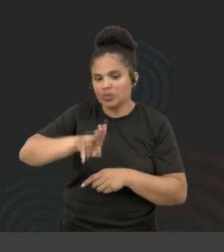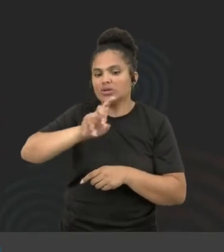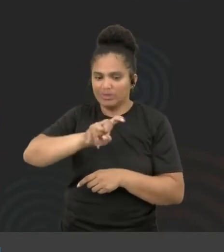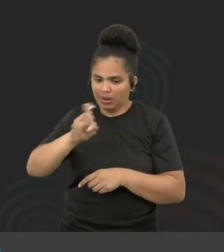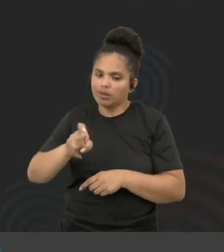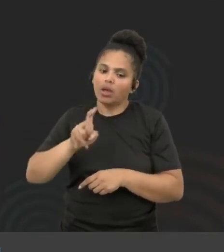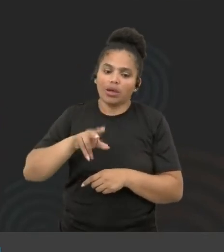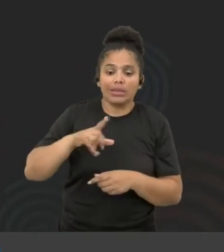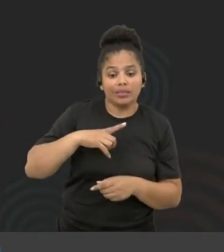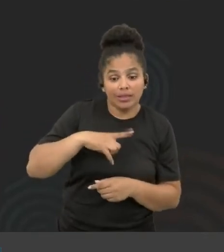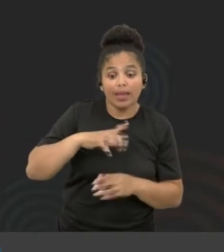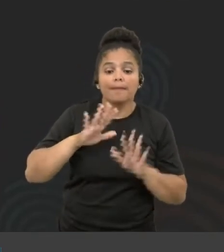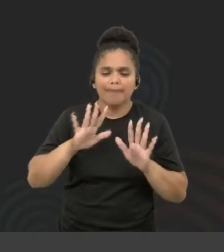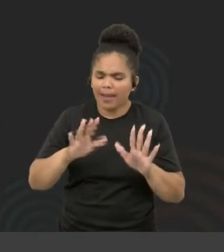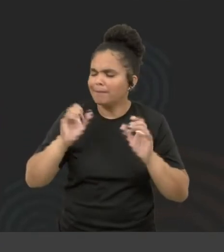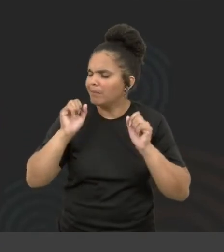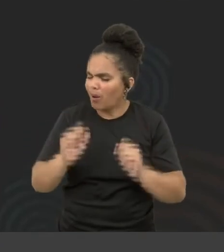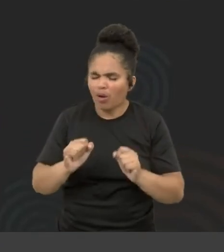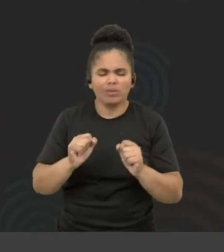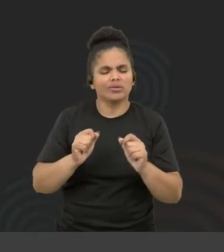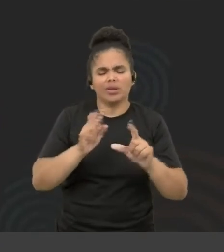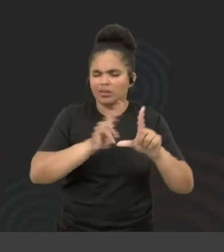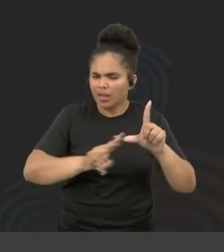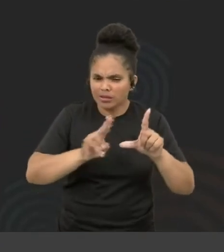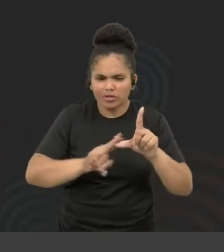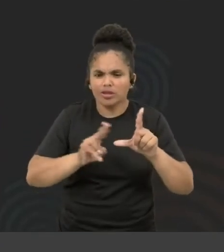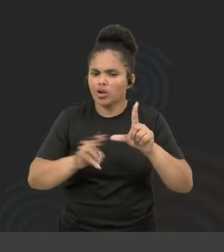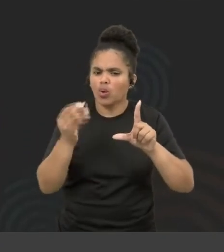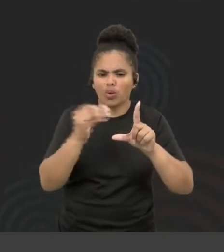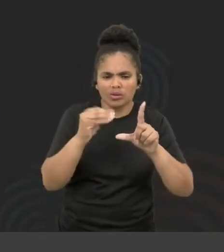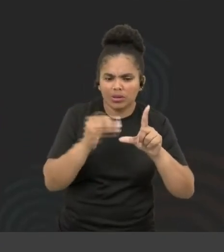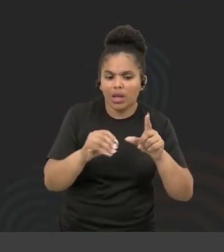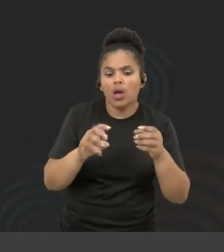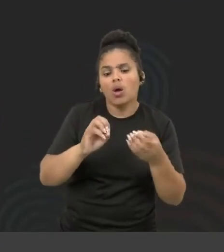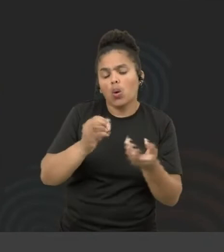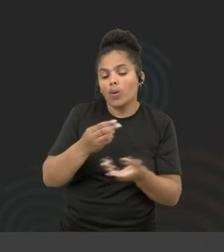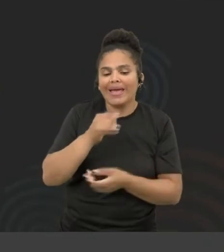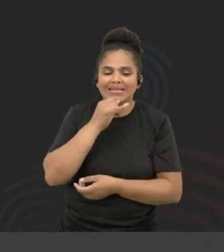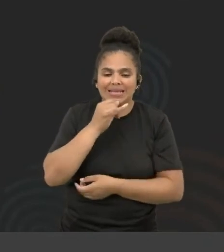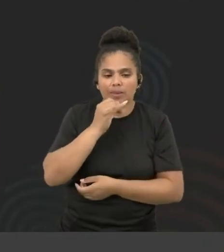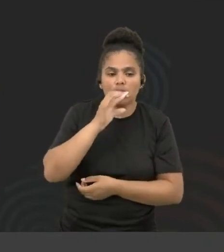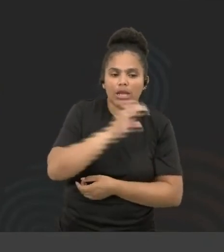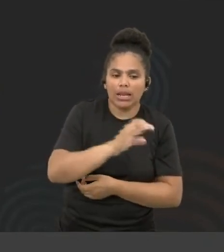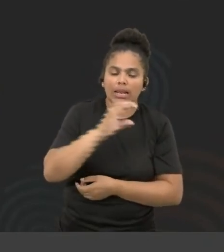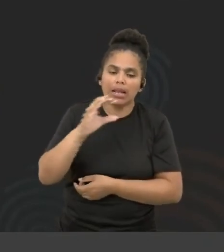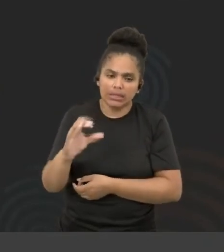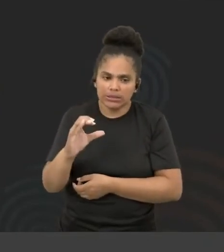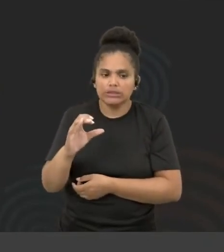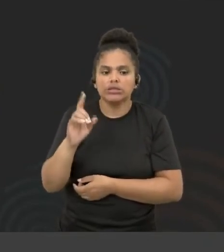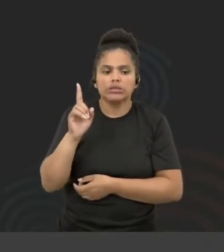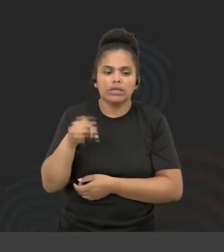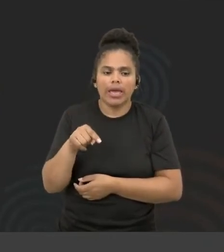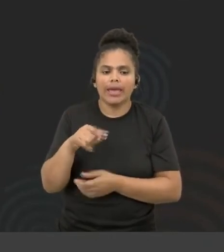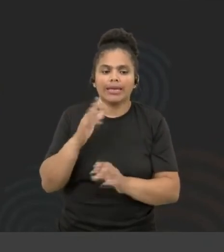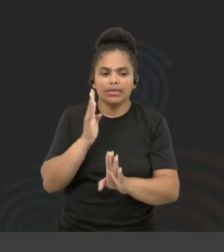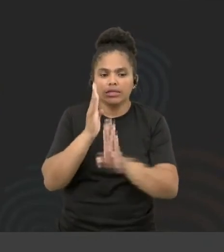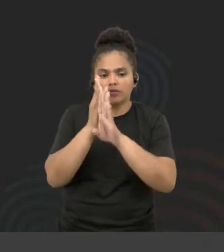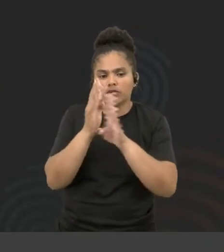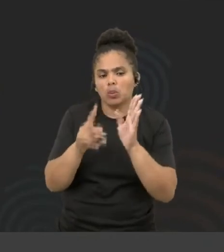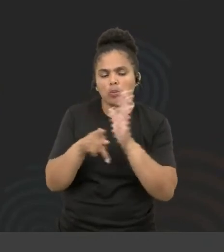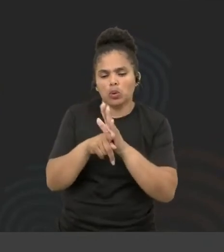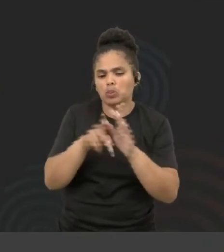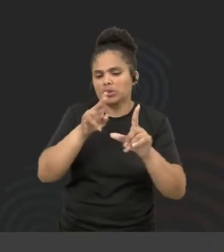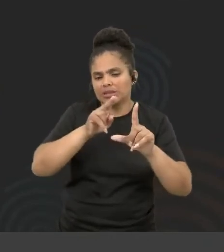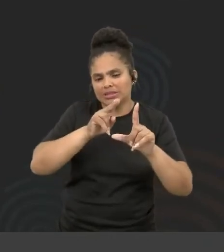legendas automáticas, quanto de uma ferramenta, como, por exemplo, um CapCut, que identifica o próprio texto,